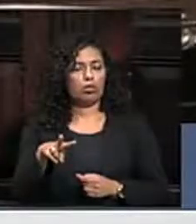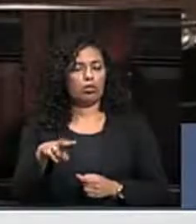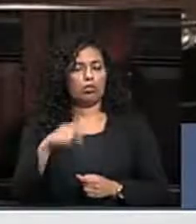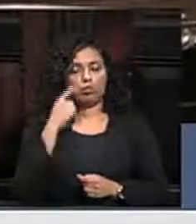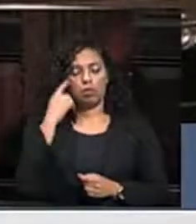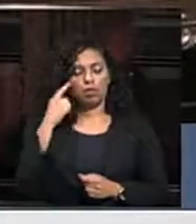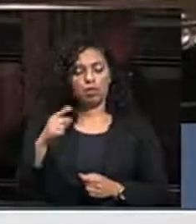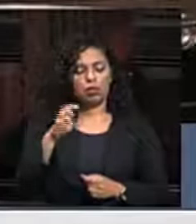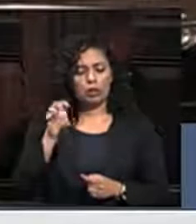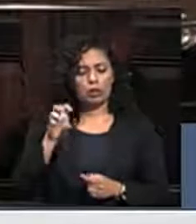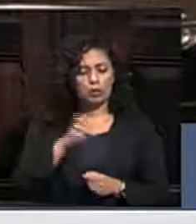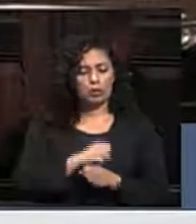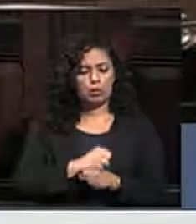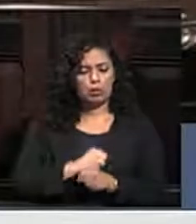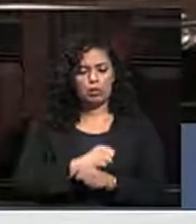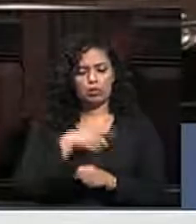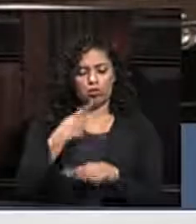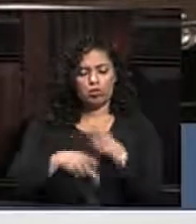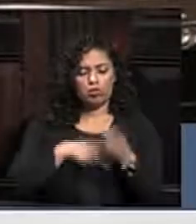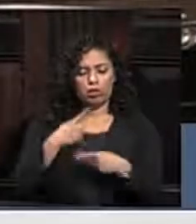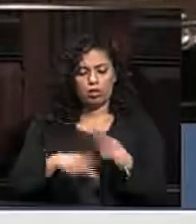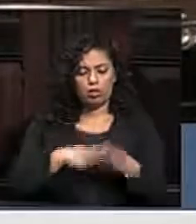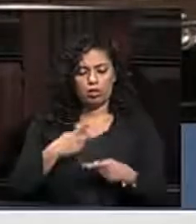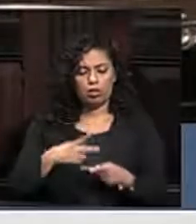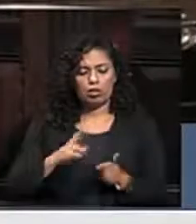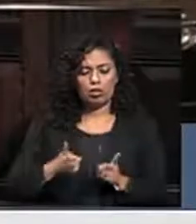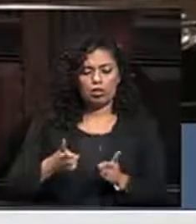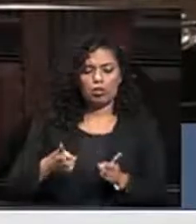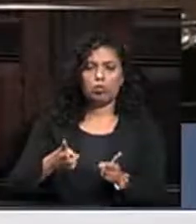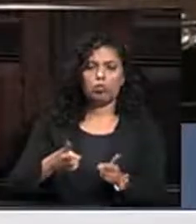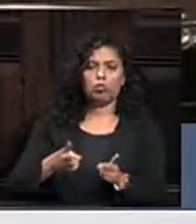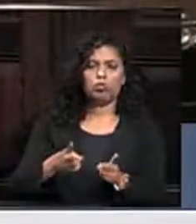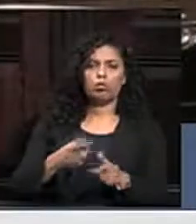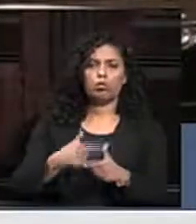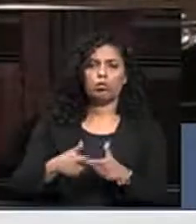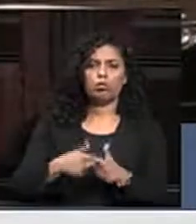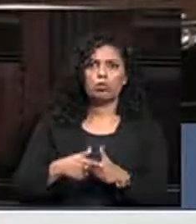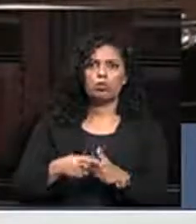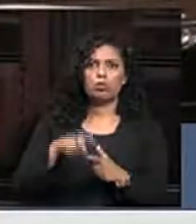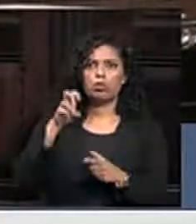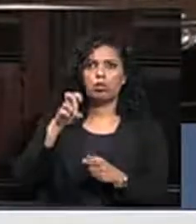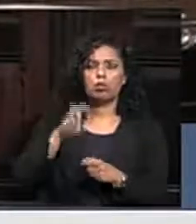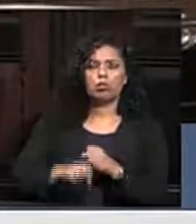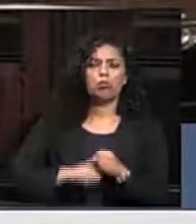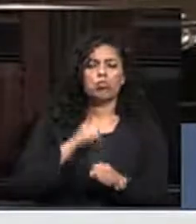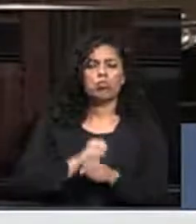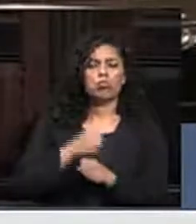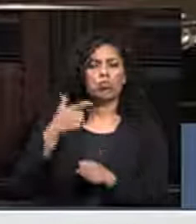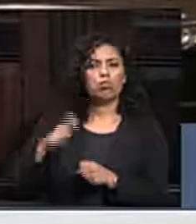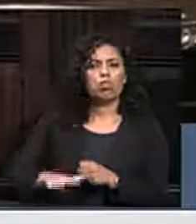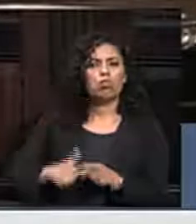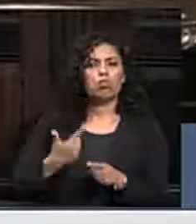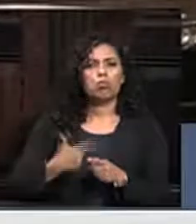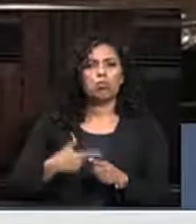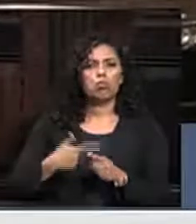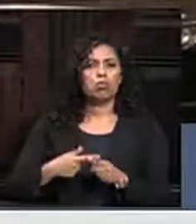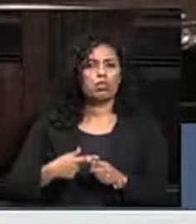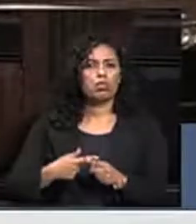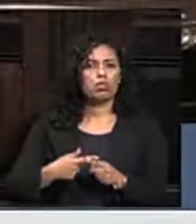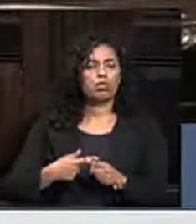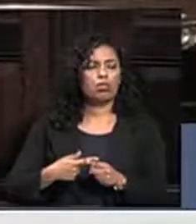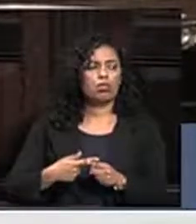anos. Nós apresentarmos e analisarmos um projeto de competência originária do